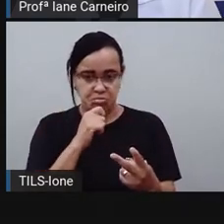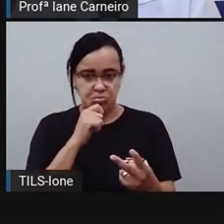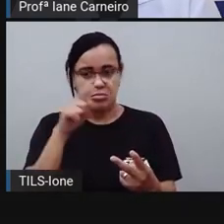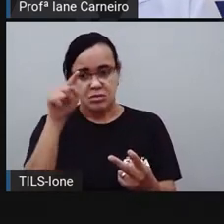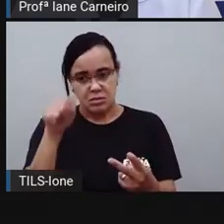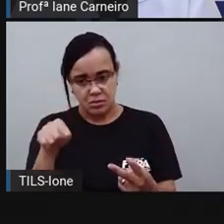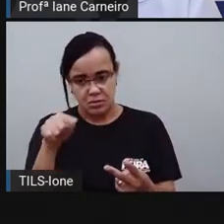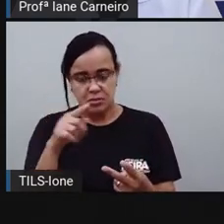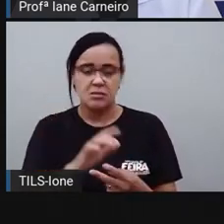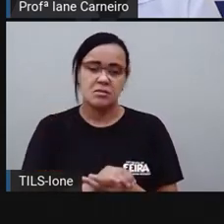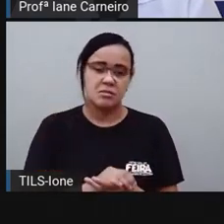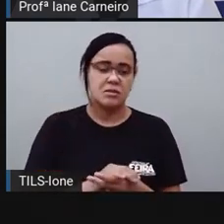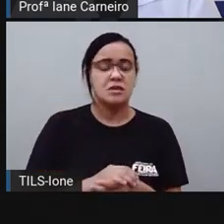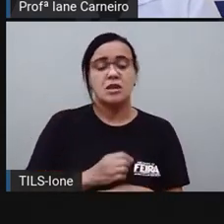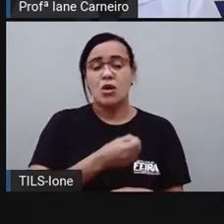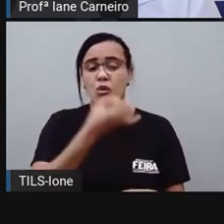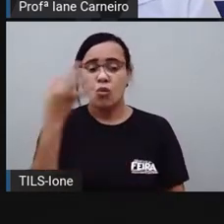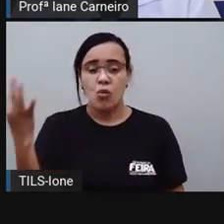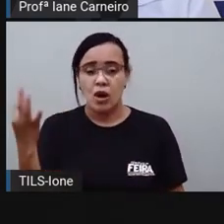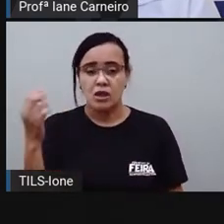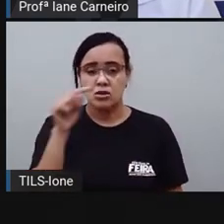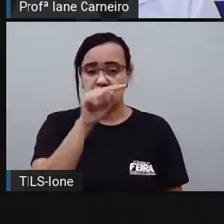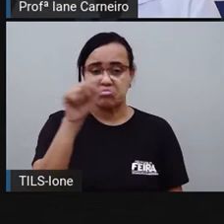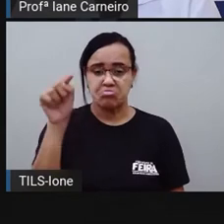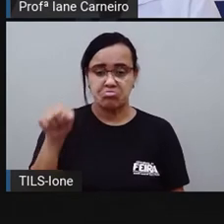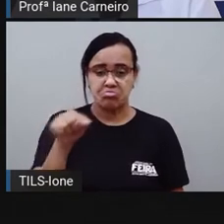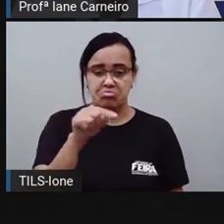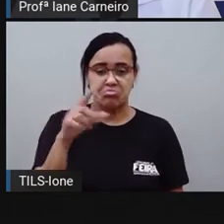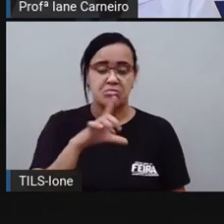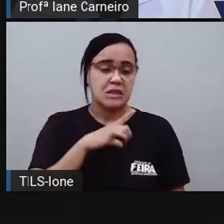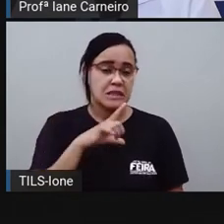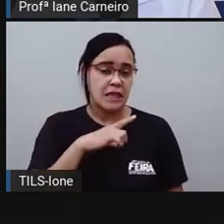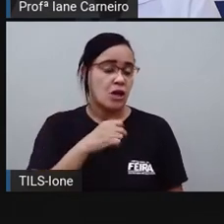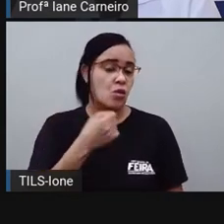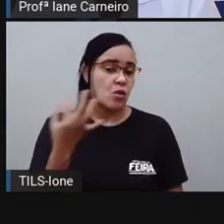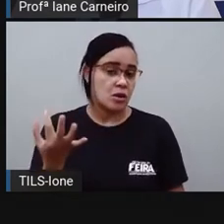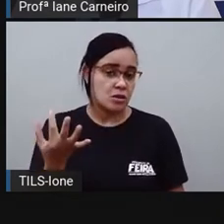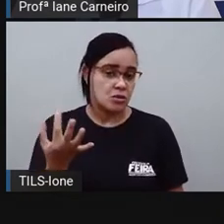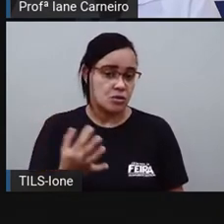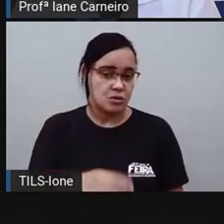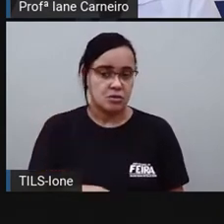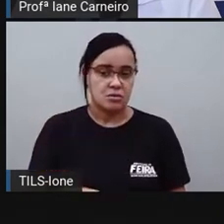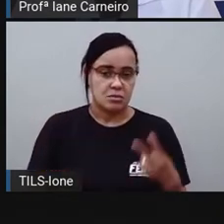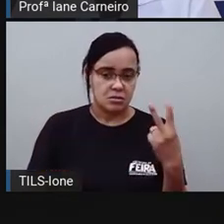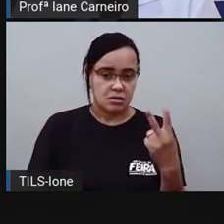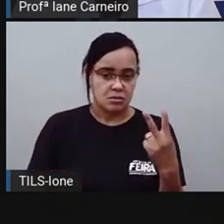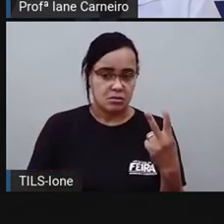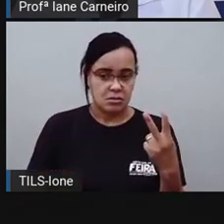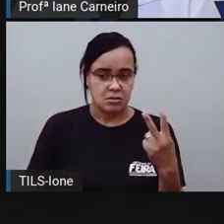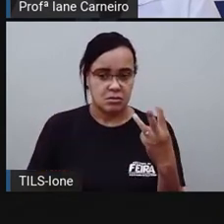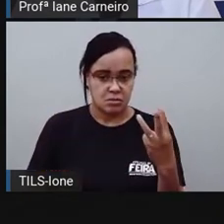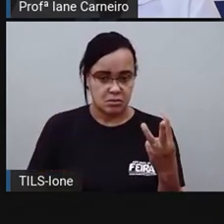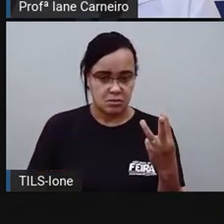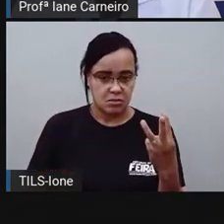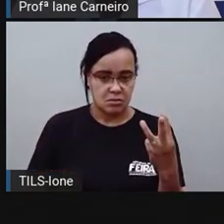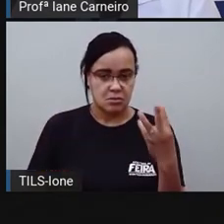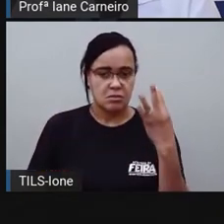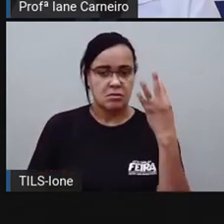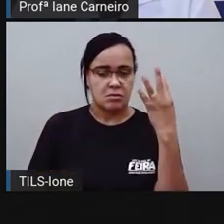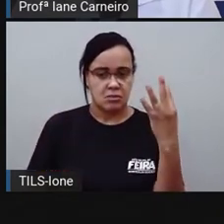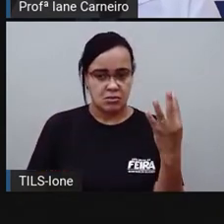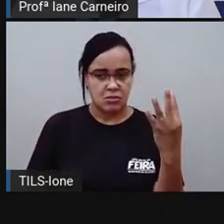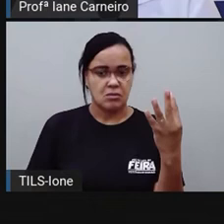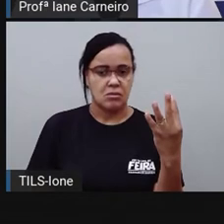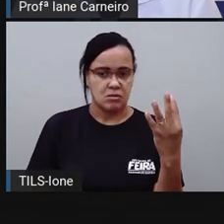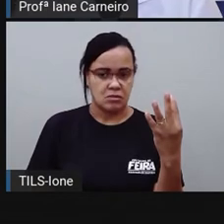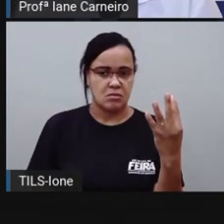Então, quantos lados, né, tem um retângulo? Um, dois, três,